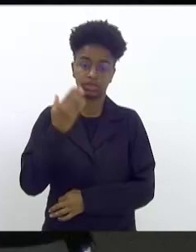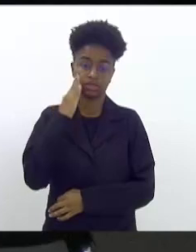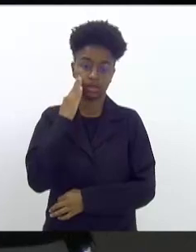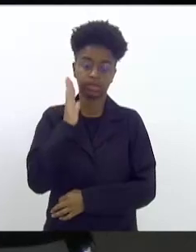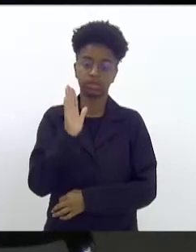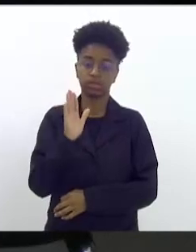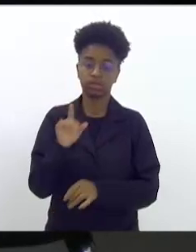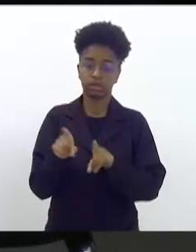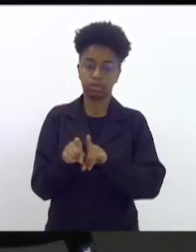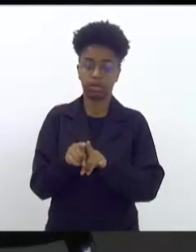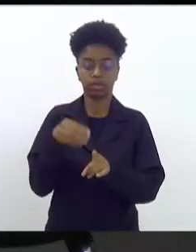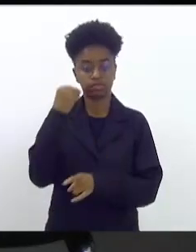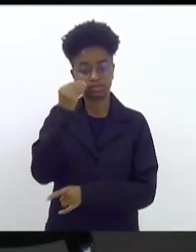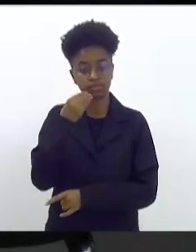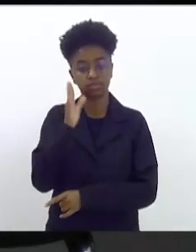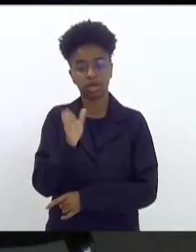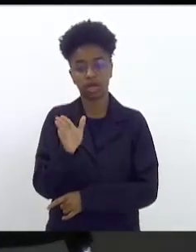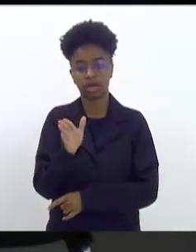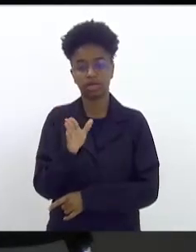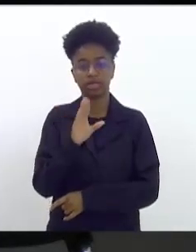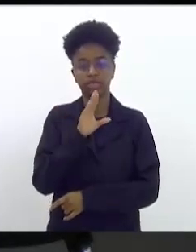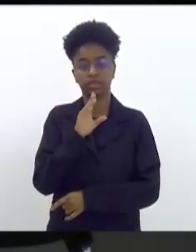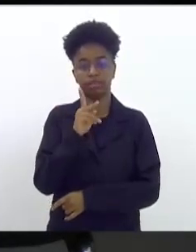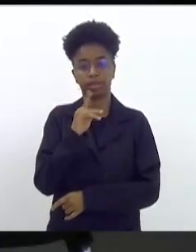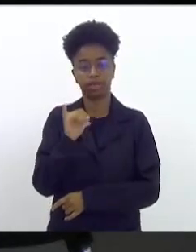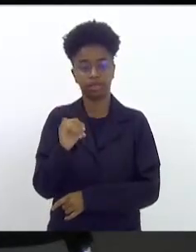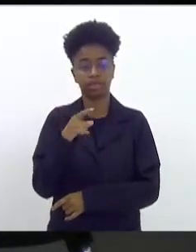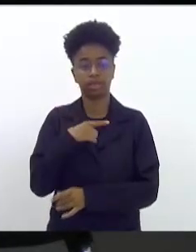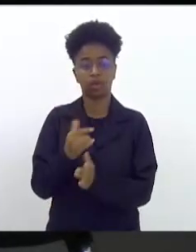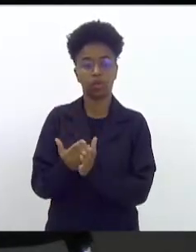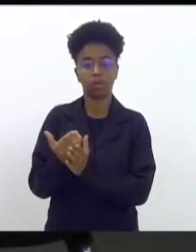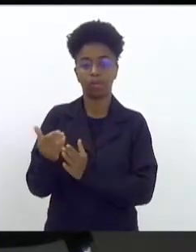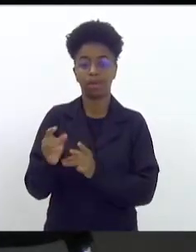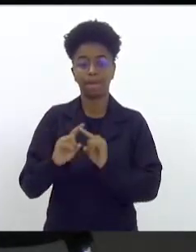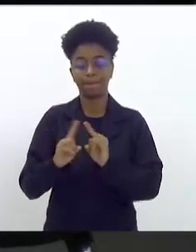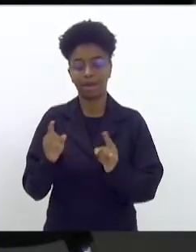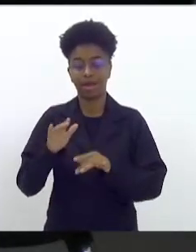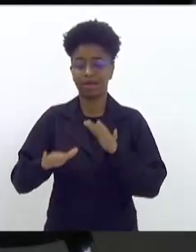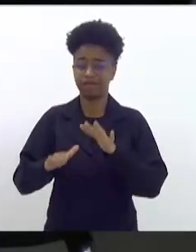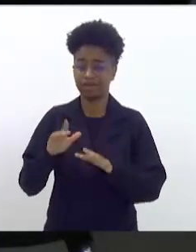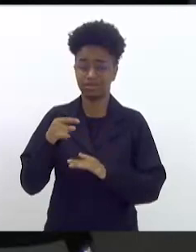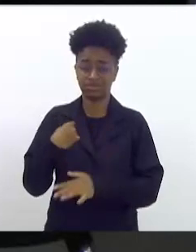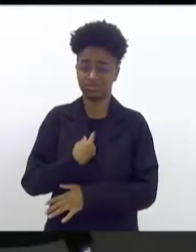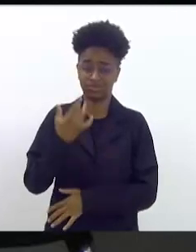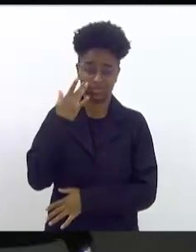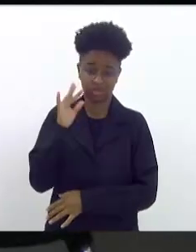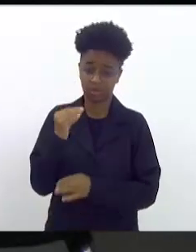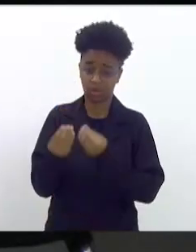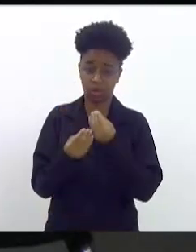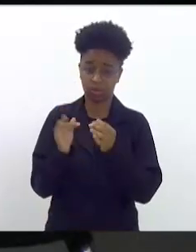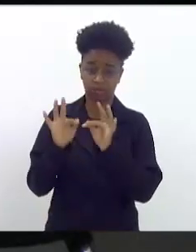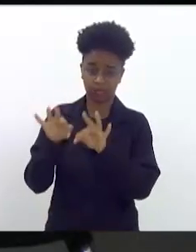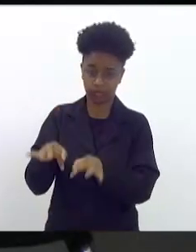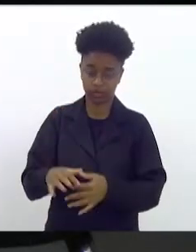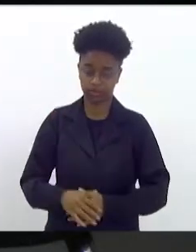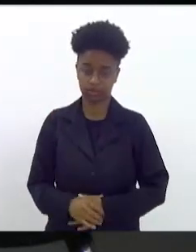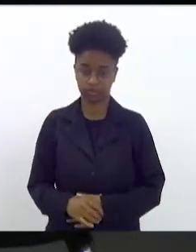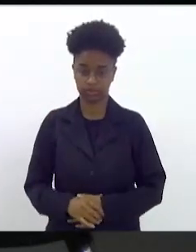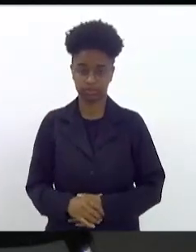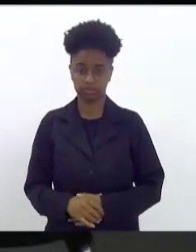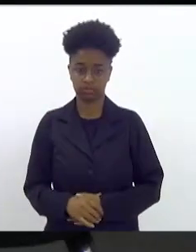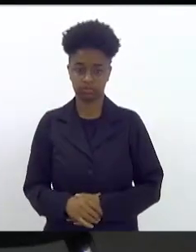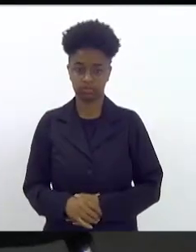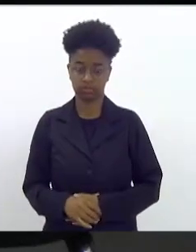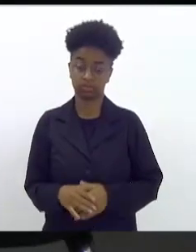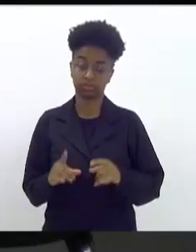experiência que a CPI tem um início, mas jamais a gente pode saber como se desdobra o fim. Mas